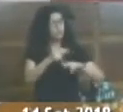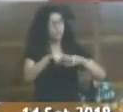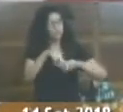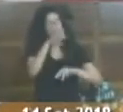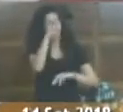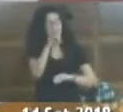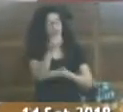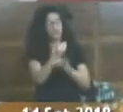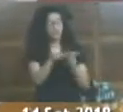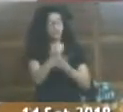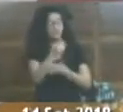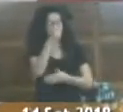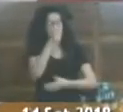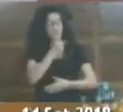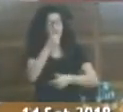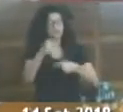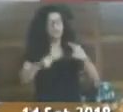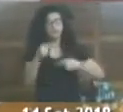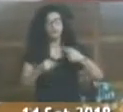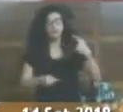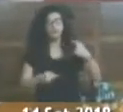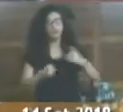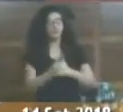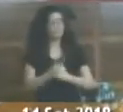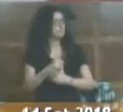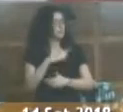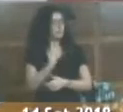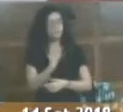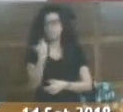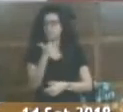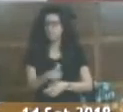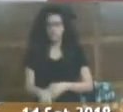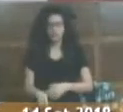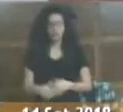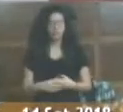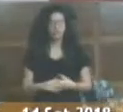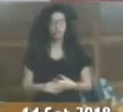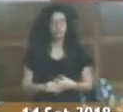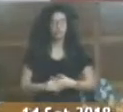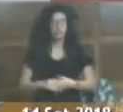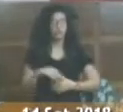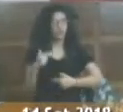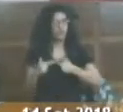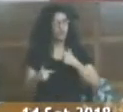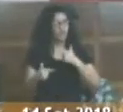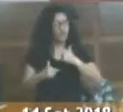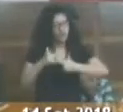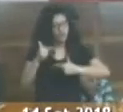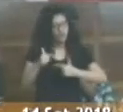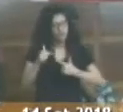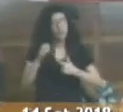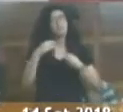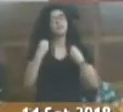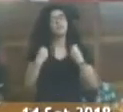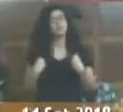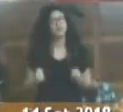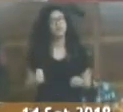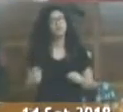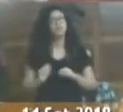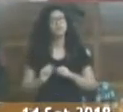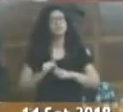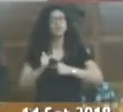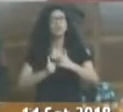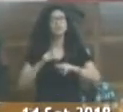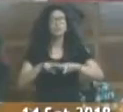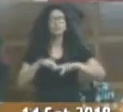né, que são essas políticas públicas que não chegam para o nosso território, essa luta ela vem no sentido de fazer a luta